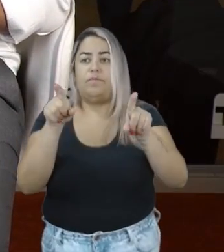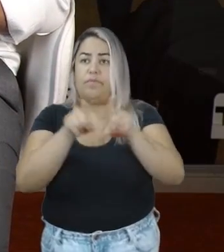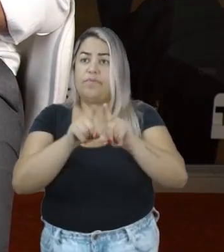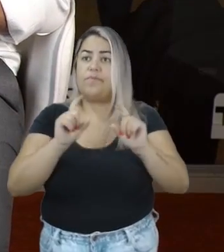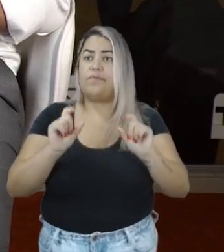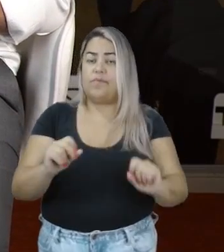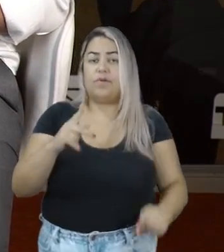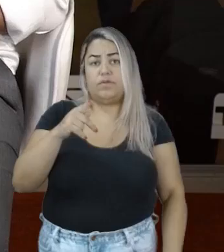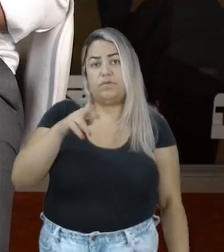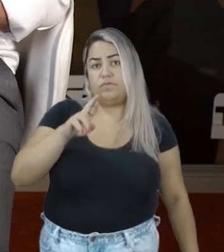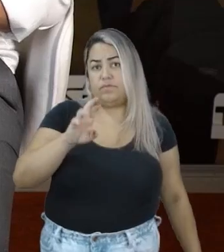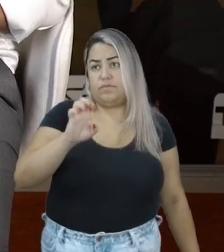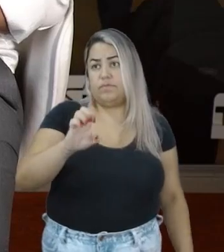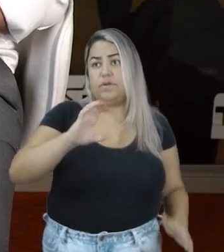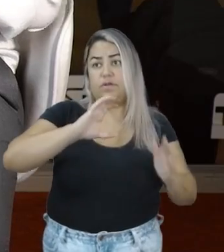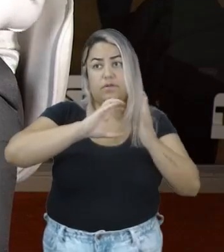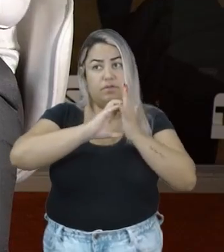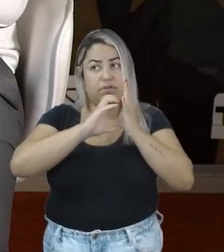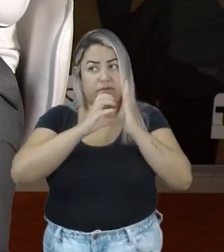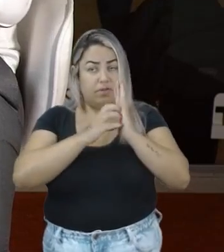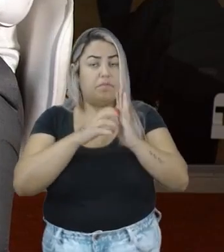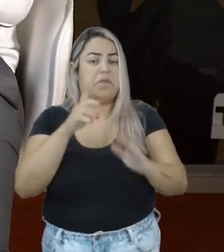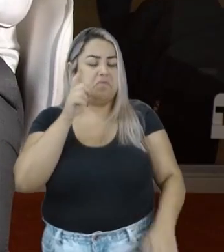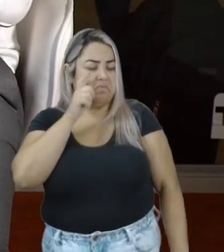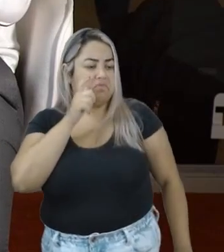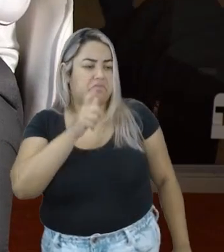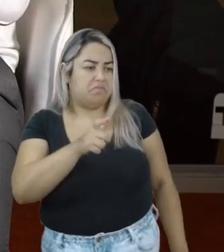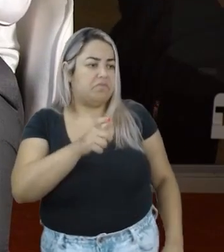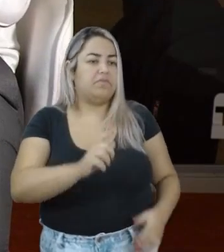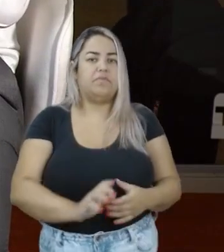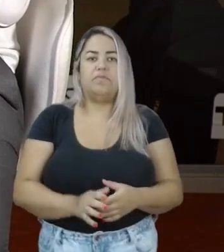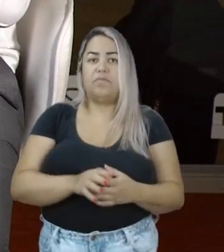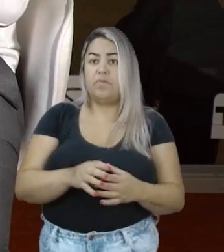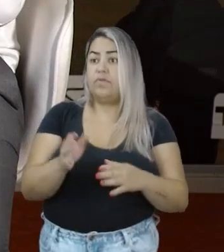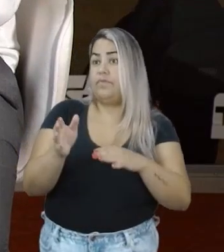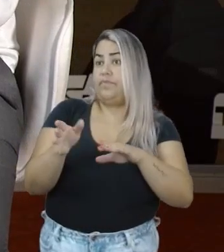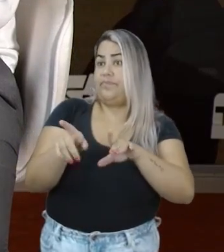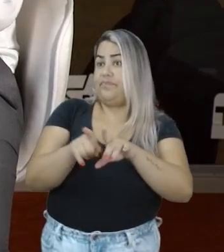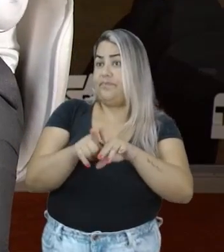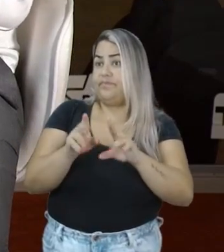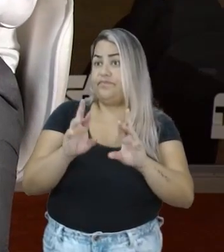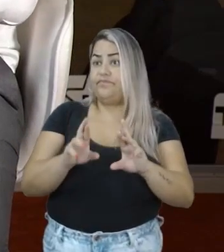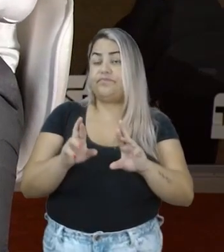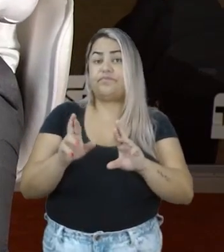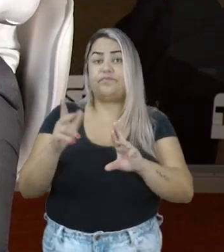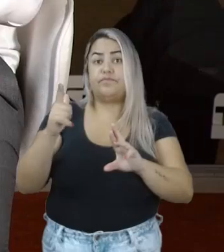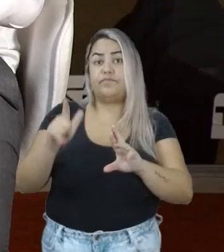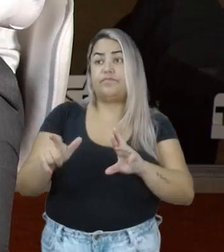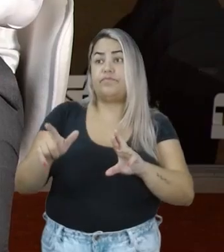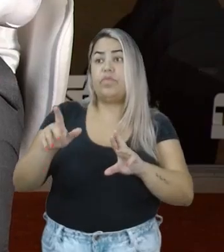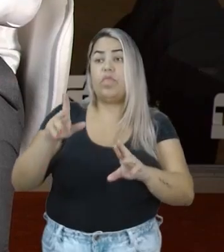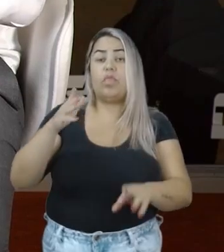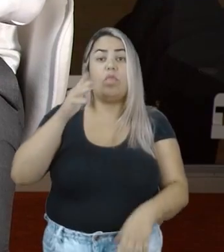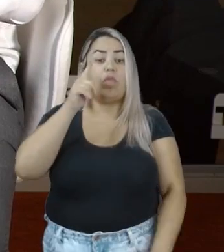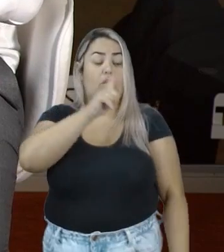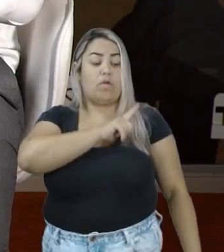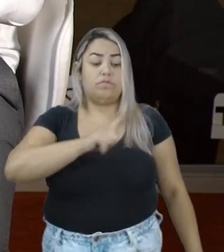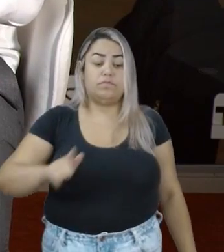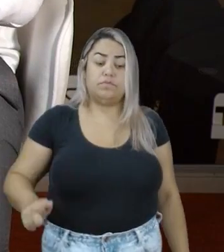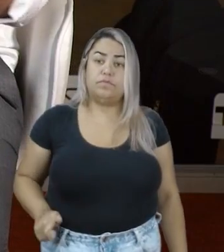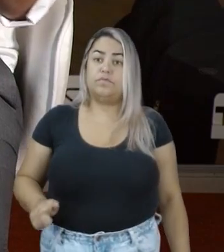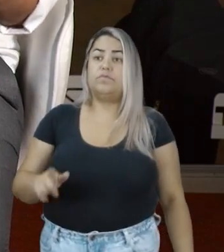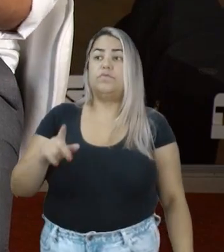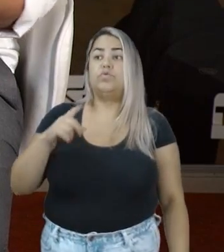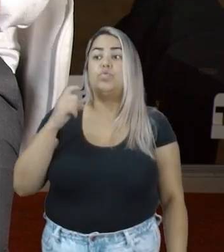esses pré-candidatos. Olha, foi muito interessante dividir a mesa com o governador Elmano do Ceará, a governadora Fátima do Rio